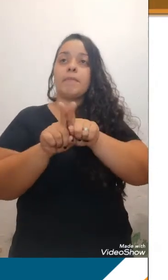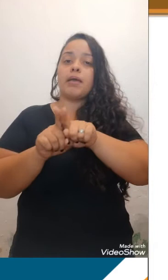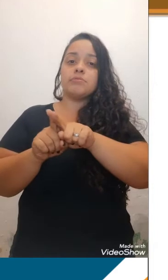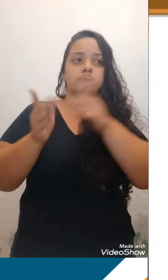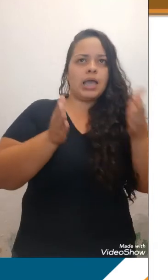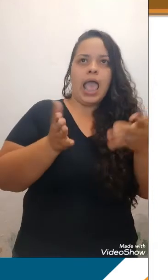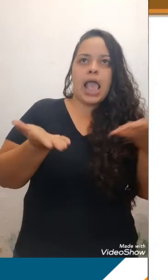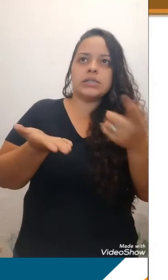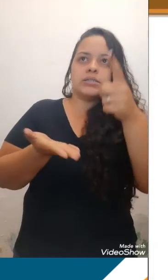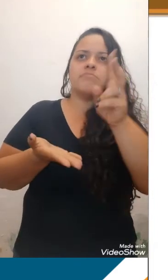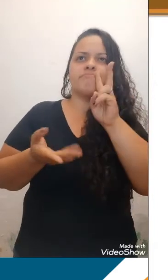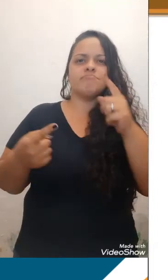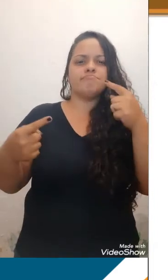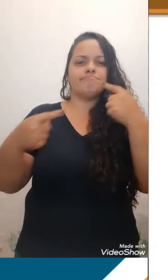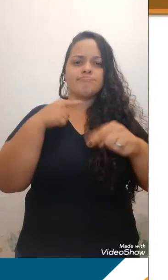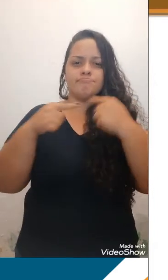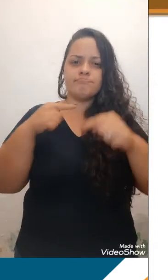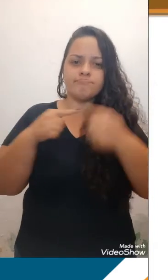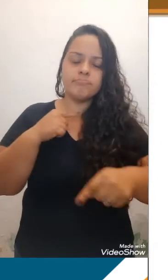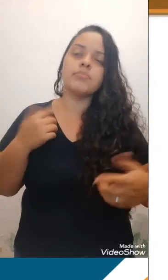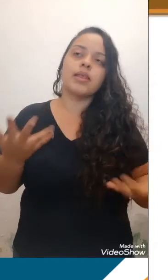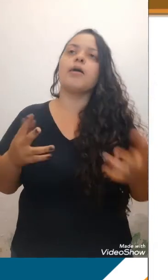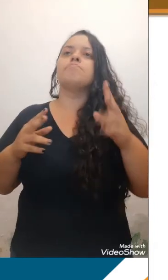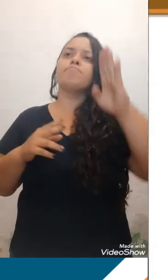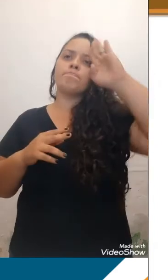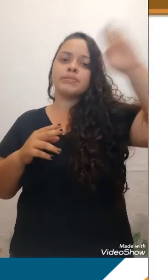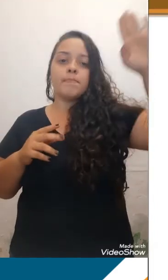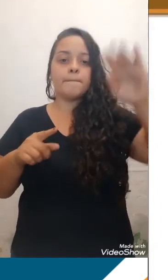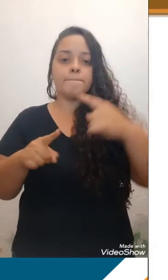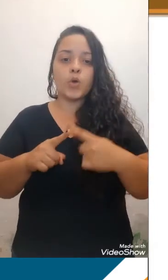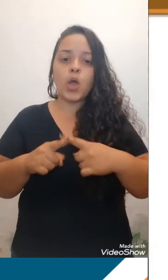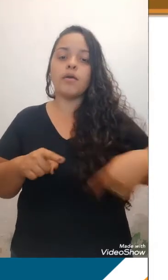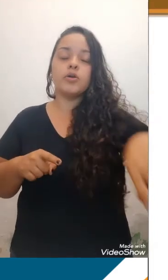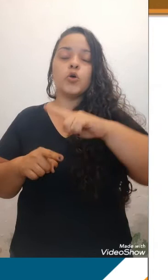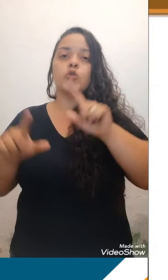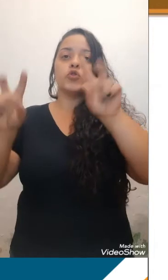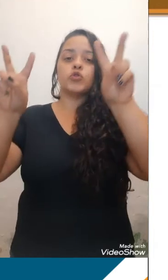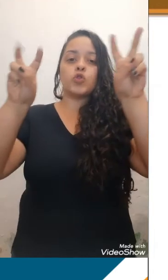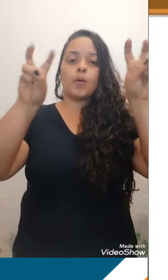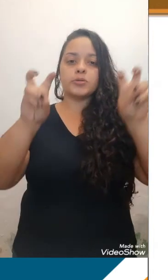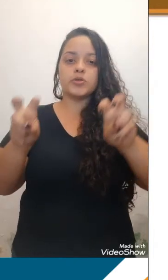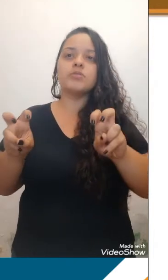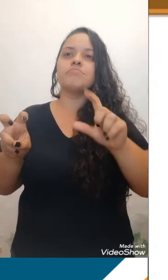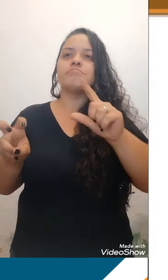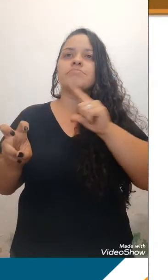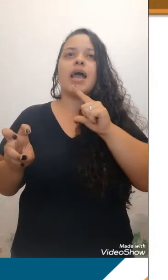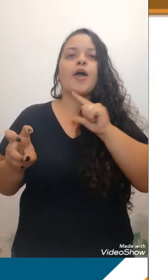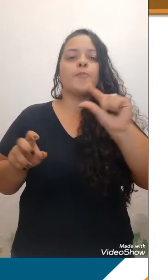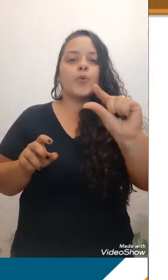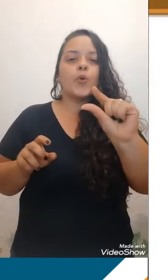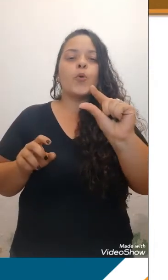esse parágrafo, nós percebemos algumas discrepâncias, né? Principalmente porque o nosso tópico frasal aí está